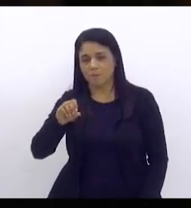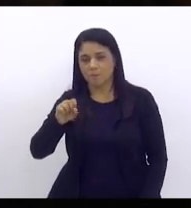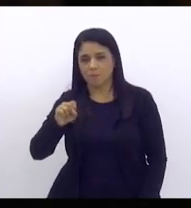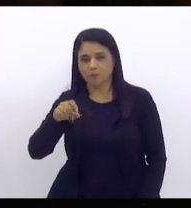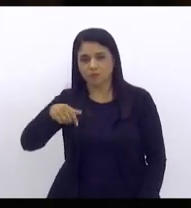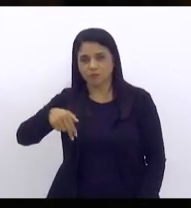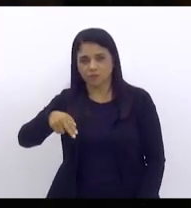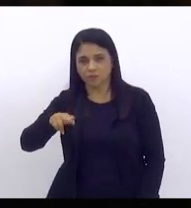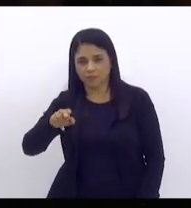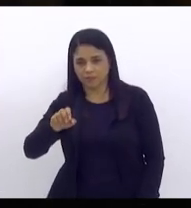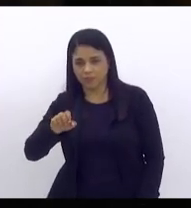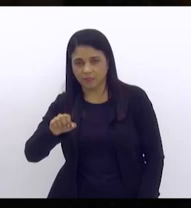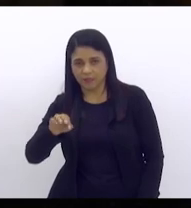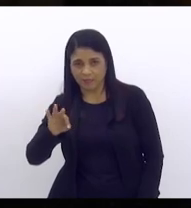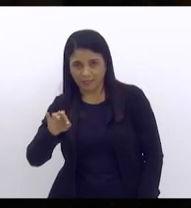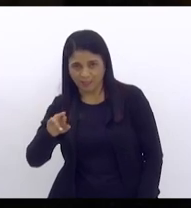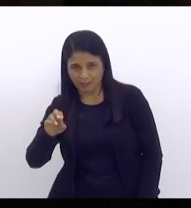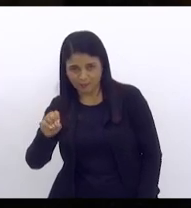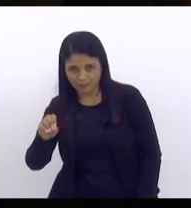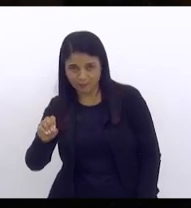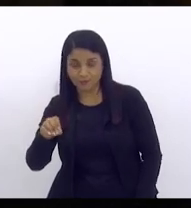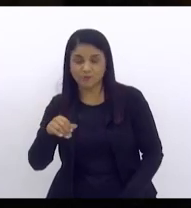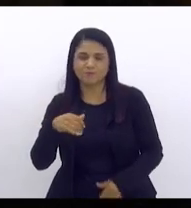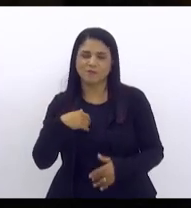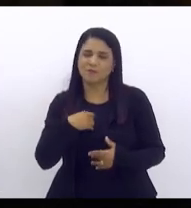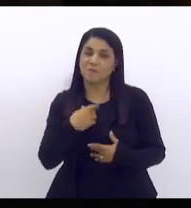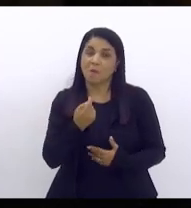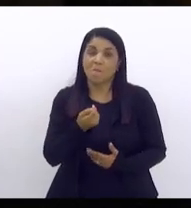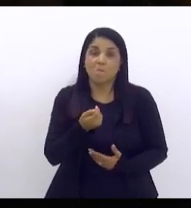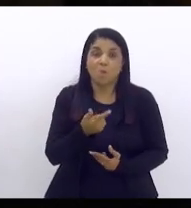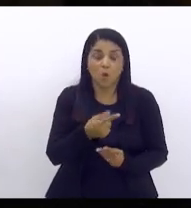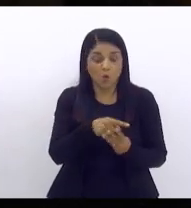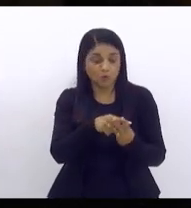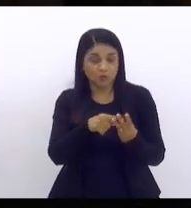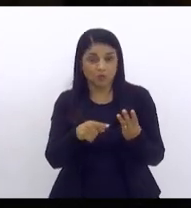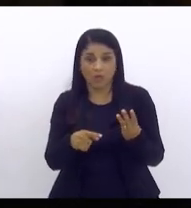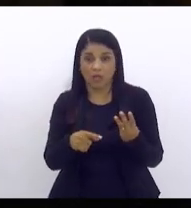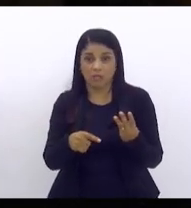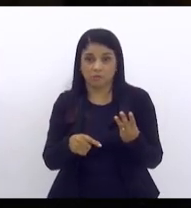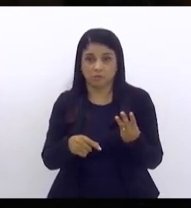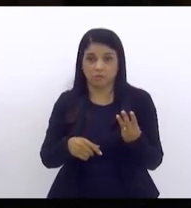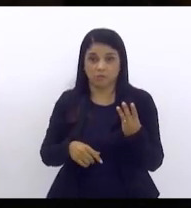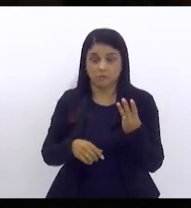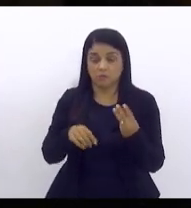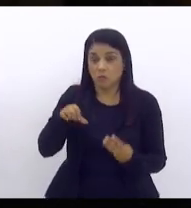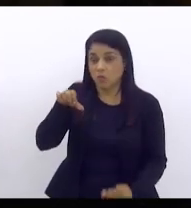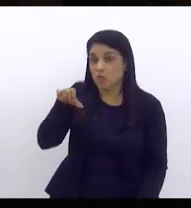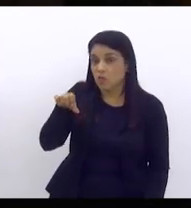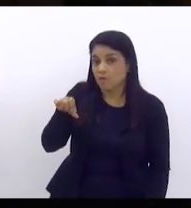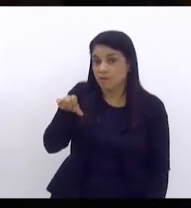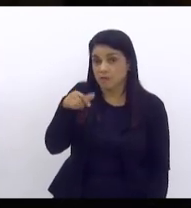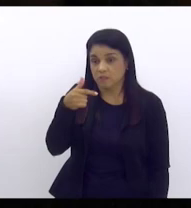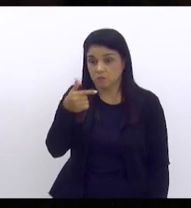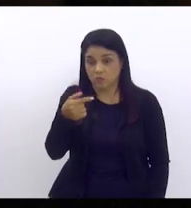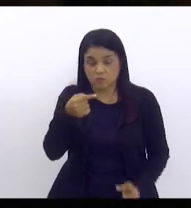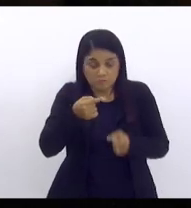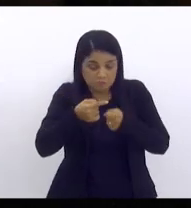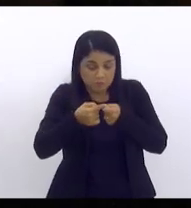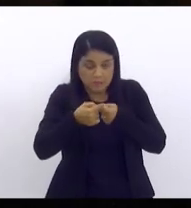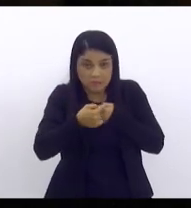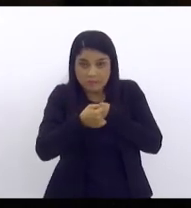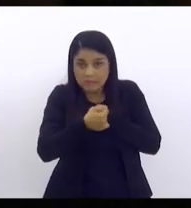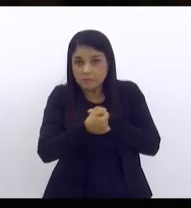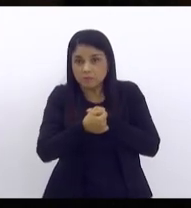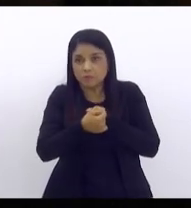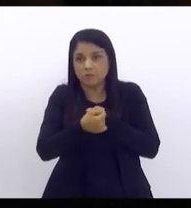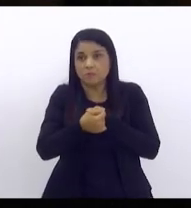D'Artagnan, Portos e Aramis, vocês são muito pouco, porque são 92 municípios. Mas se